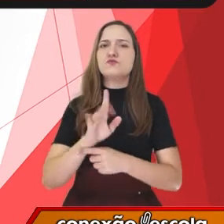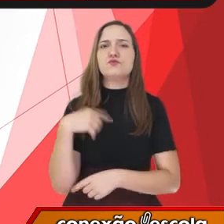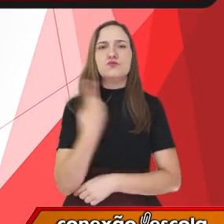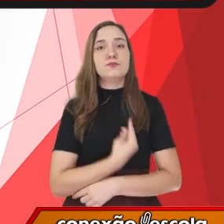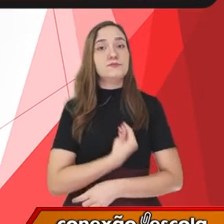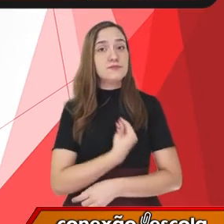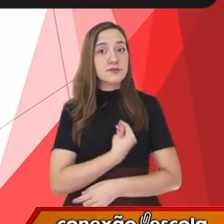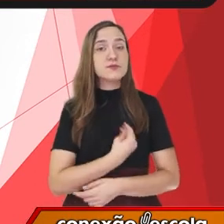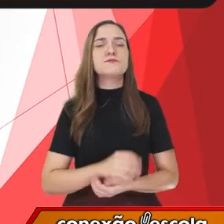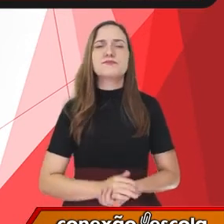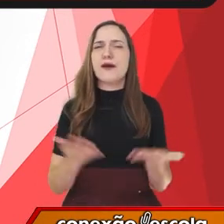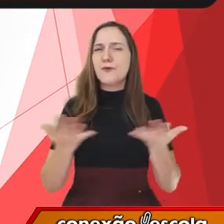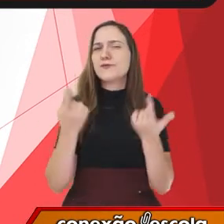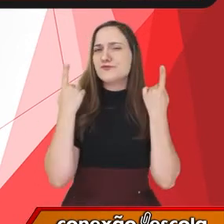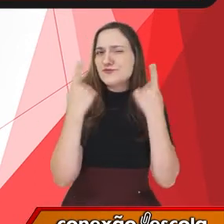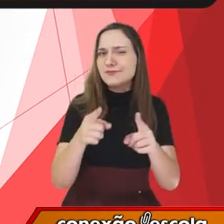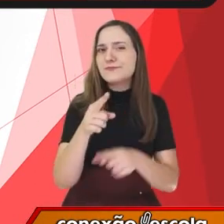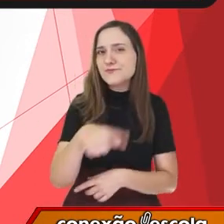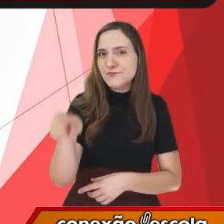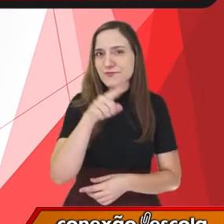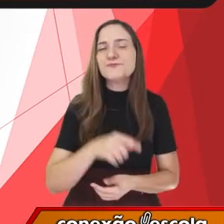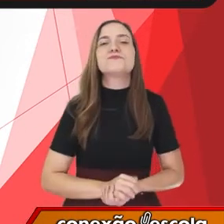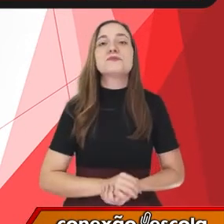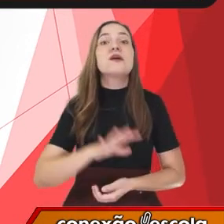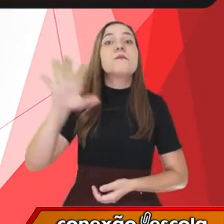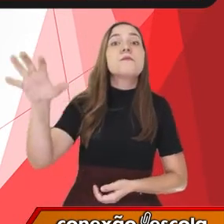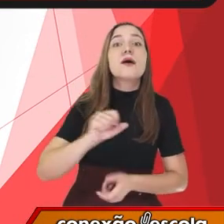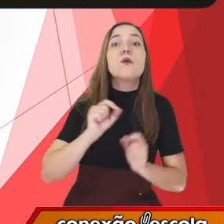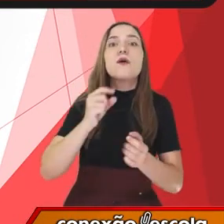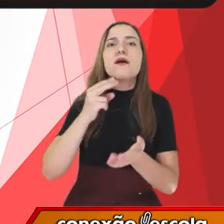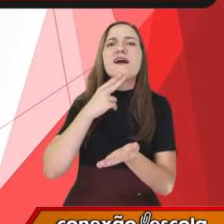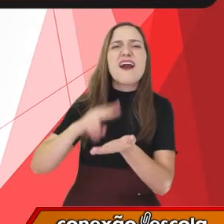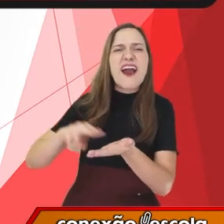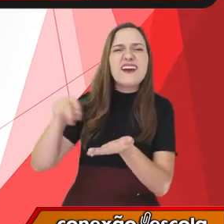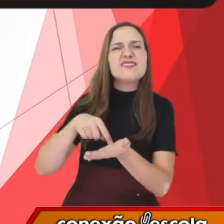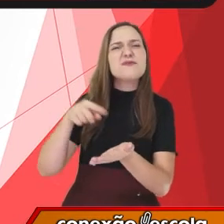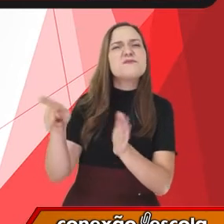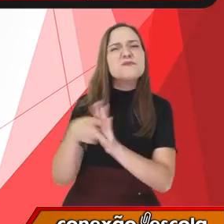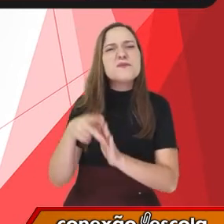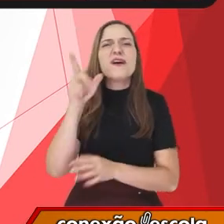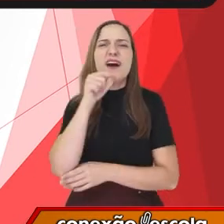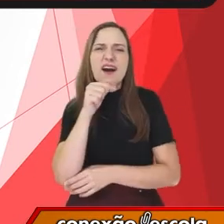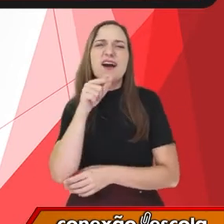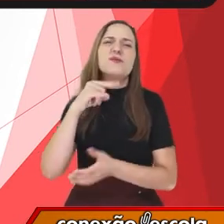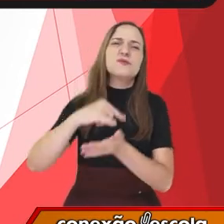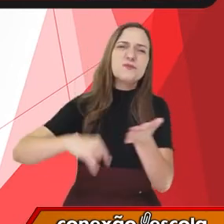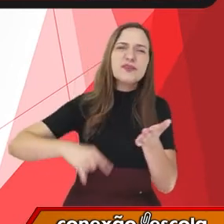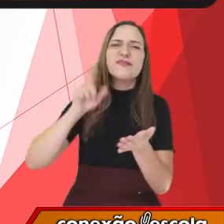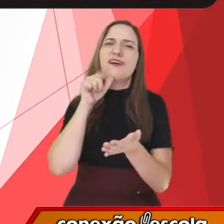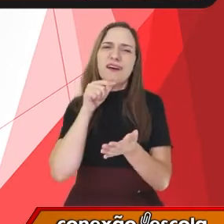vida. Tem um desafio. Pegue uma conta de água ou energia elétrica da sua casa